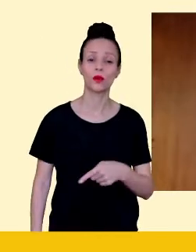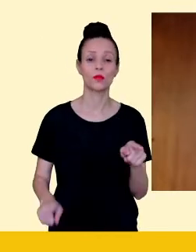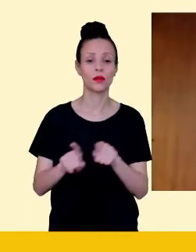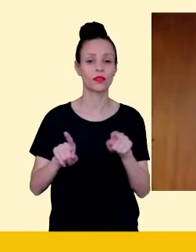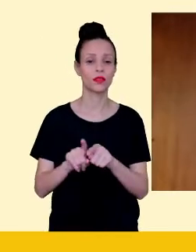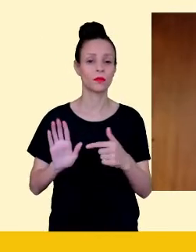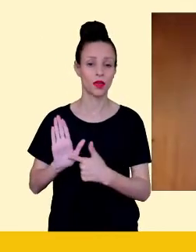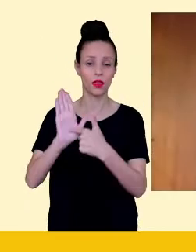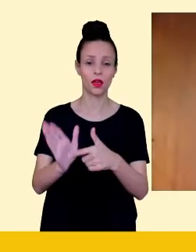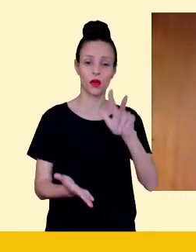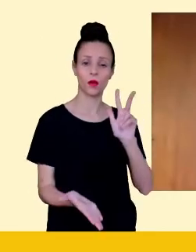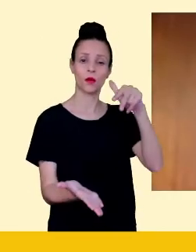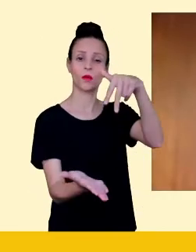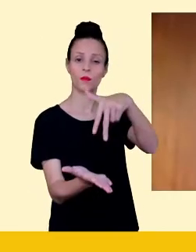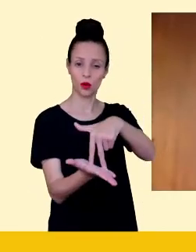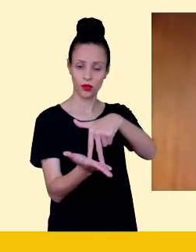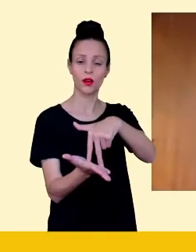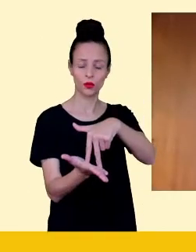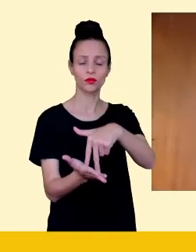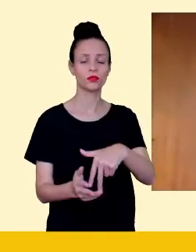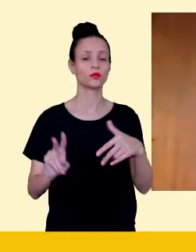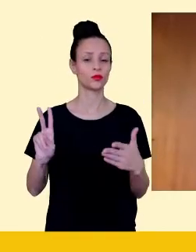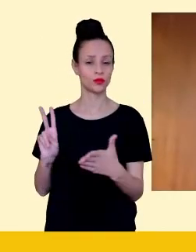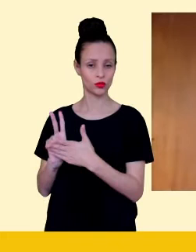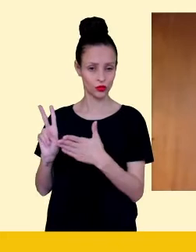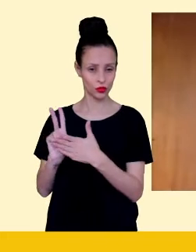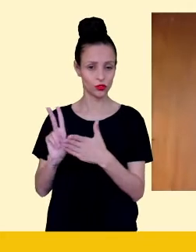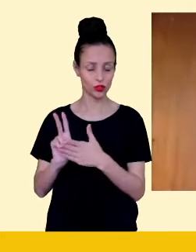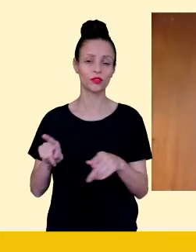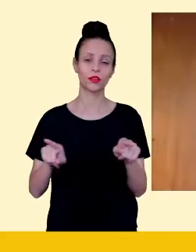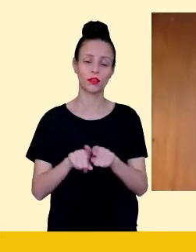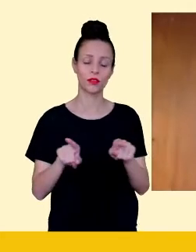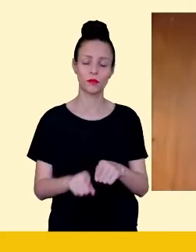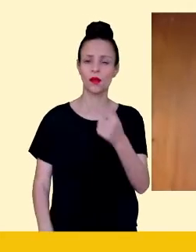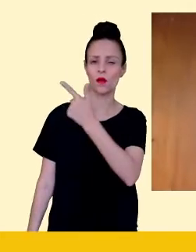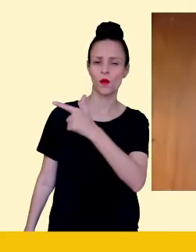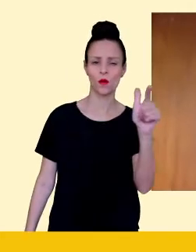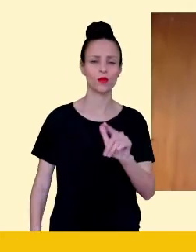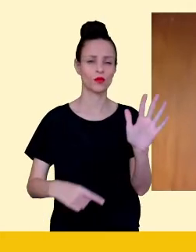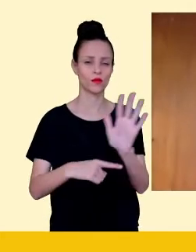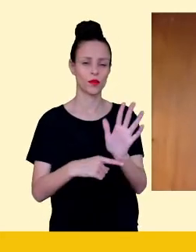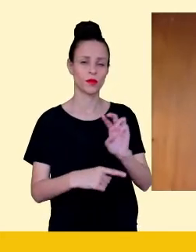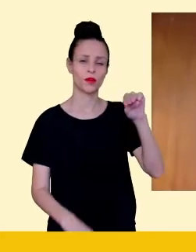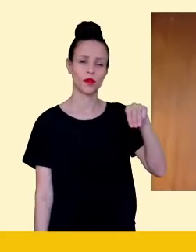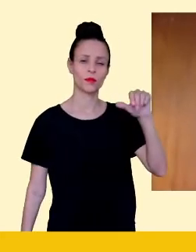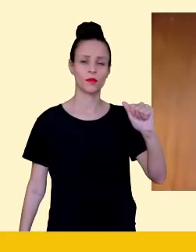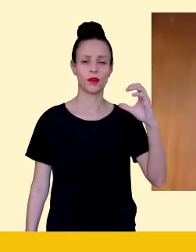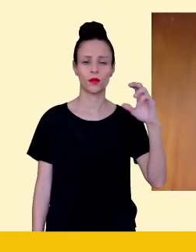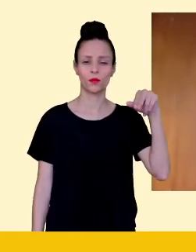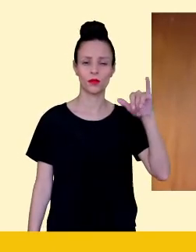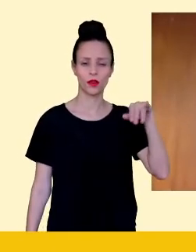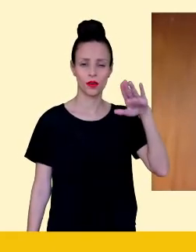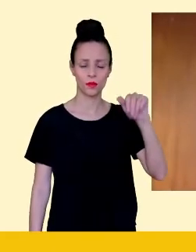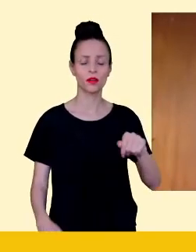caso de Filhos de Macunaíma, um filme lançado do ano passado, mas também uma investigação que nos seus filmes